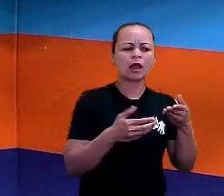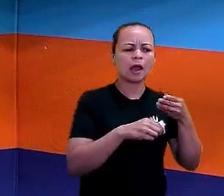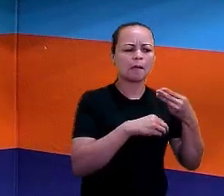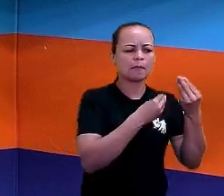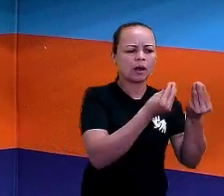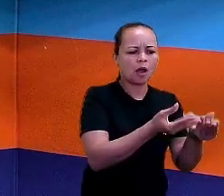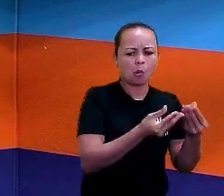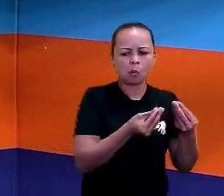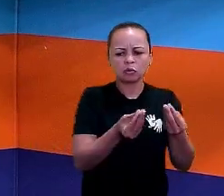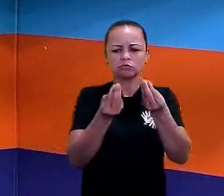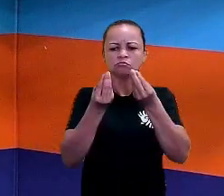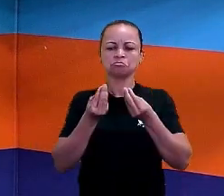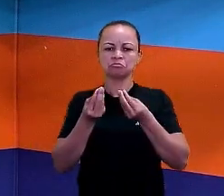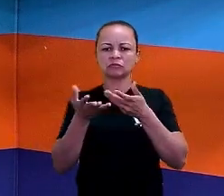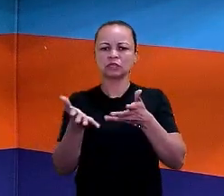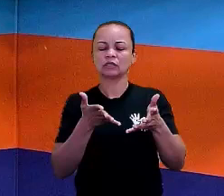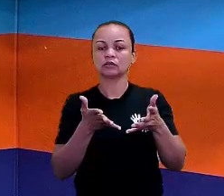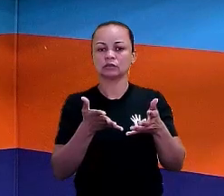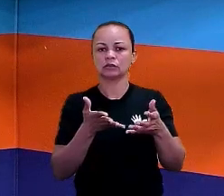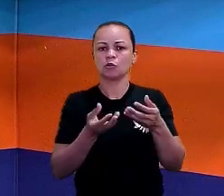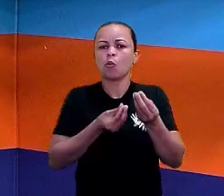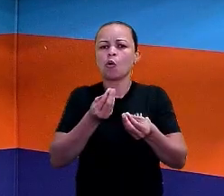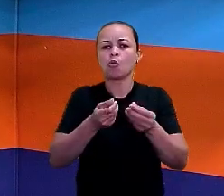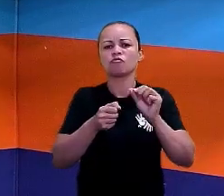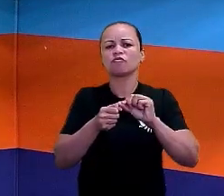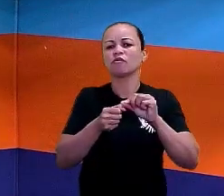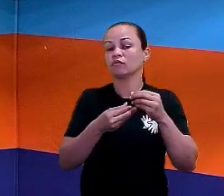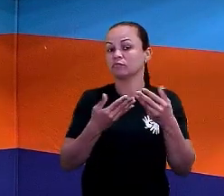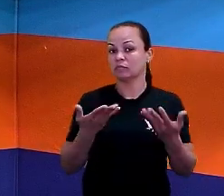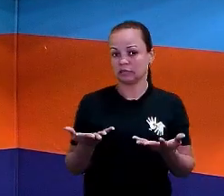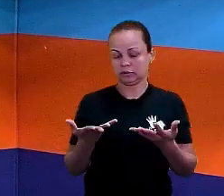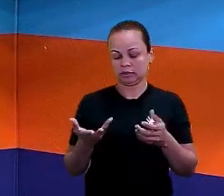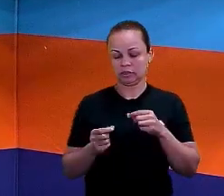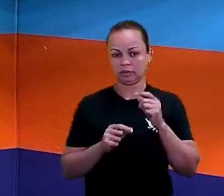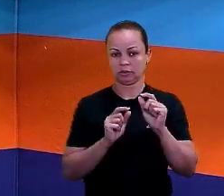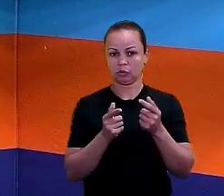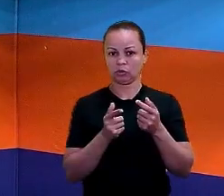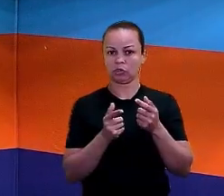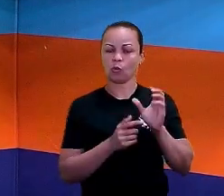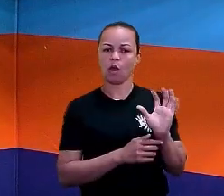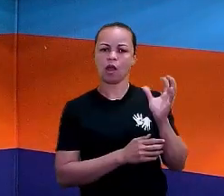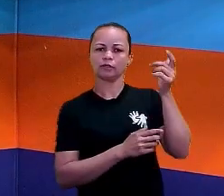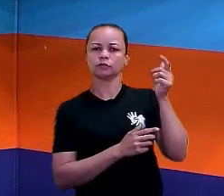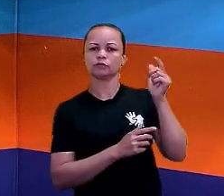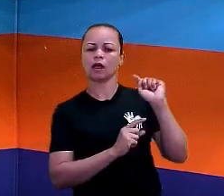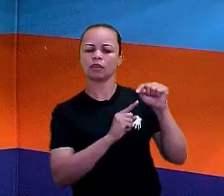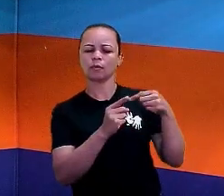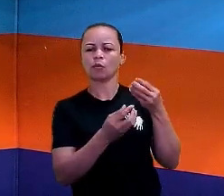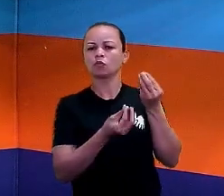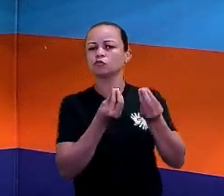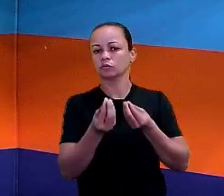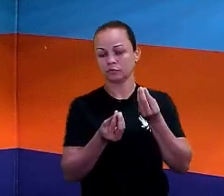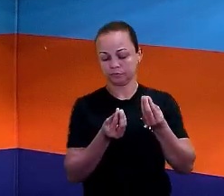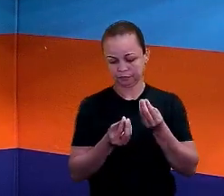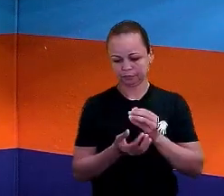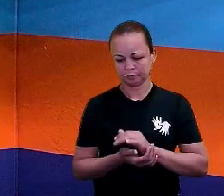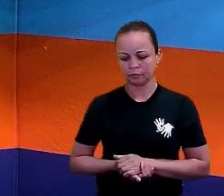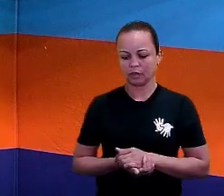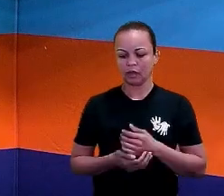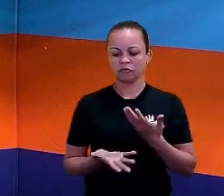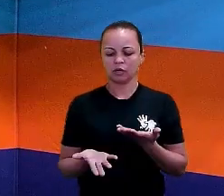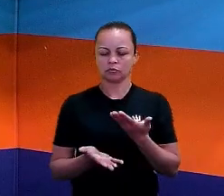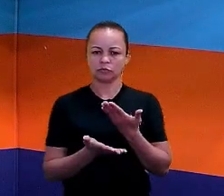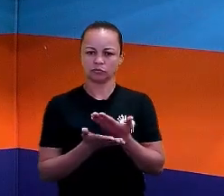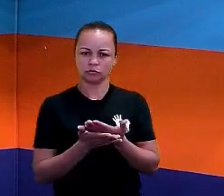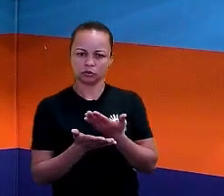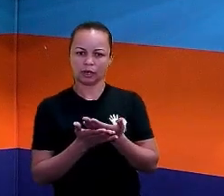é feito? Né? O resultado disso é o que depois? Então, vamos estudar esse lado mais prático,